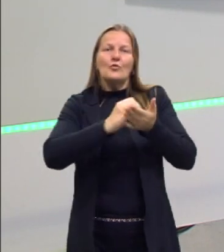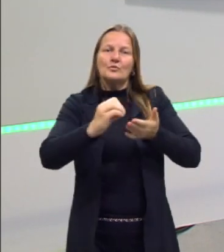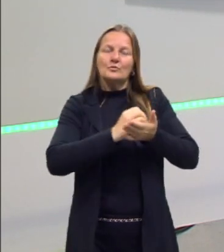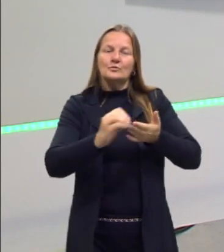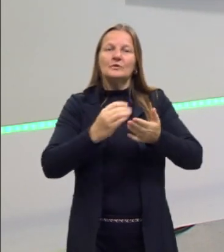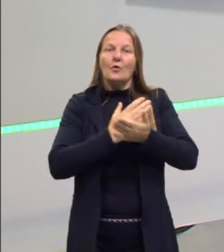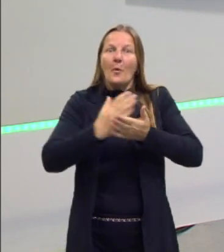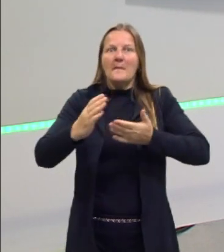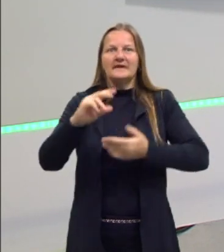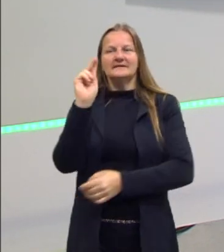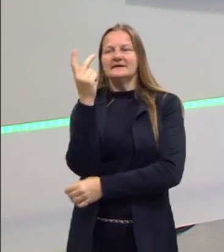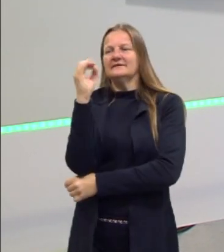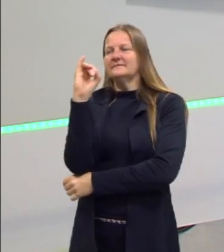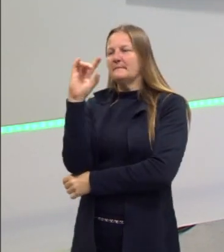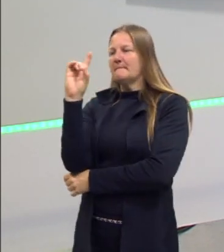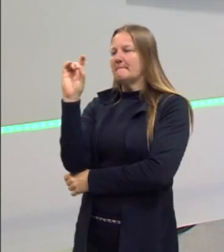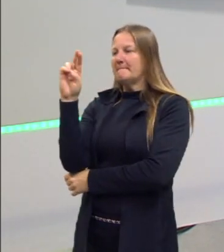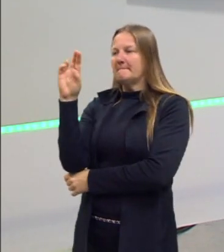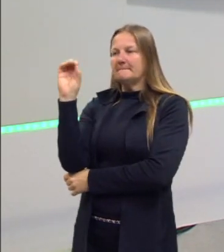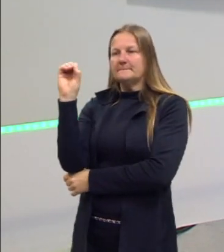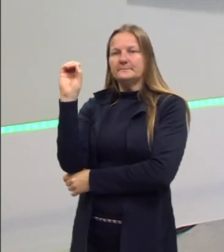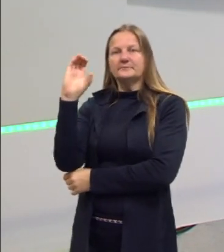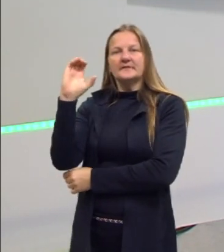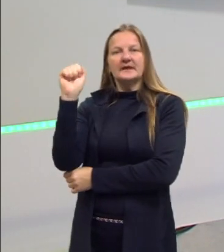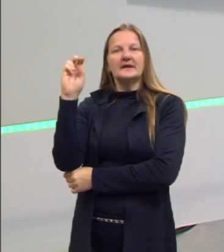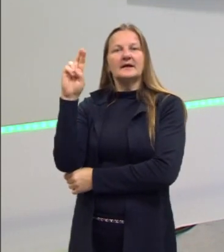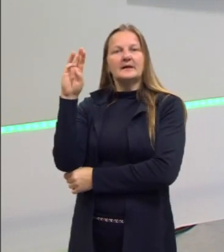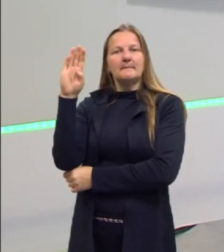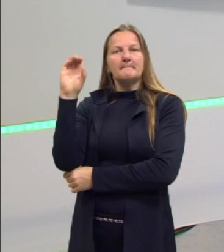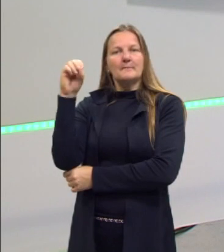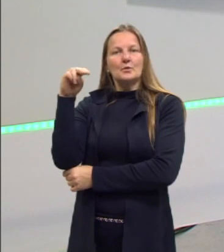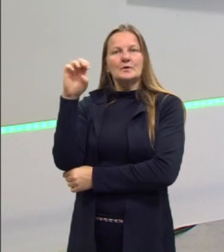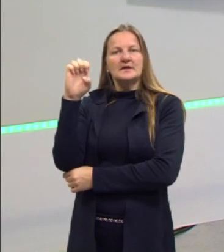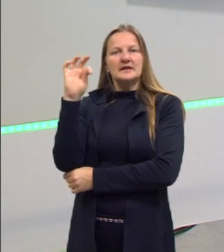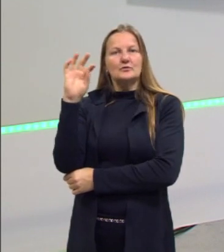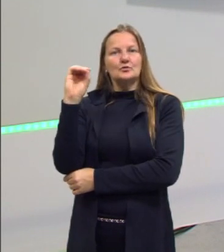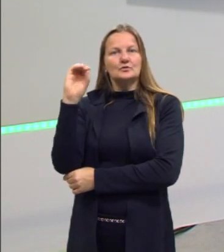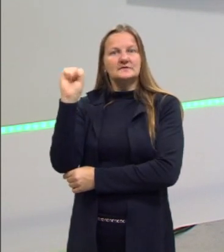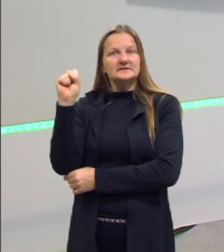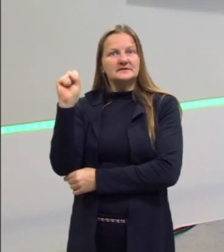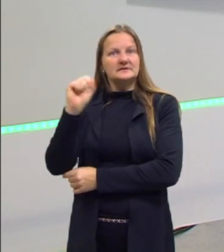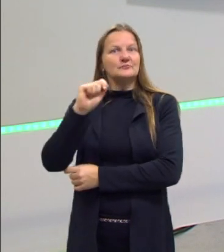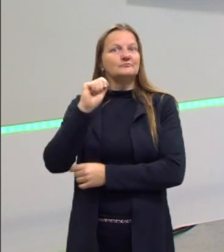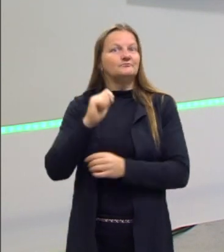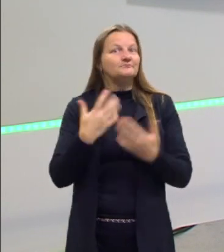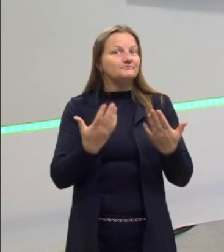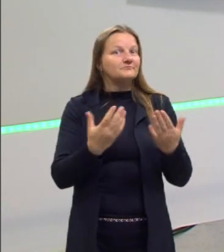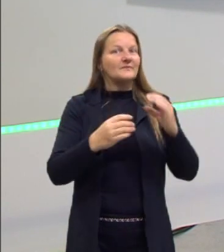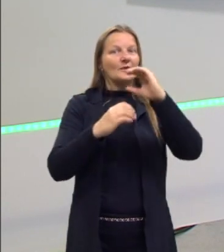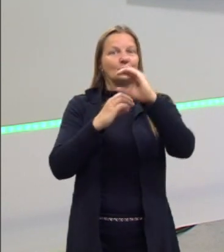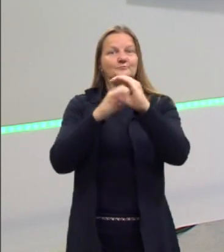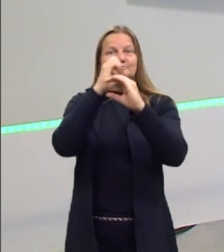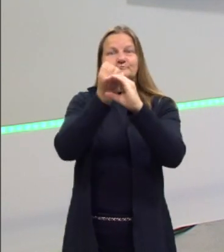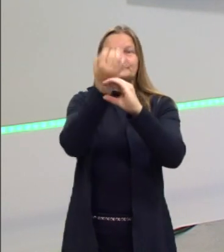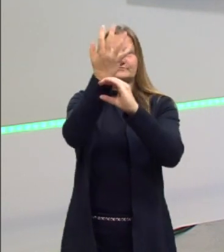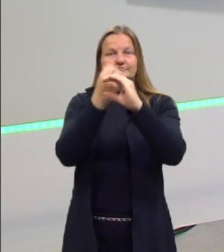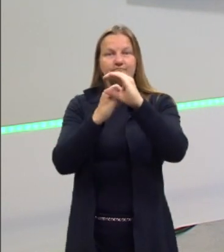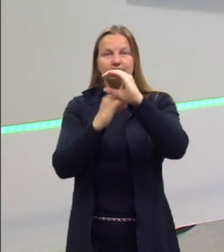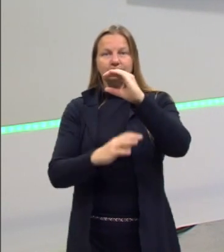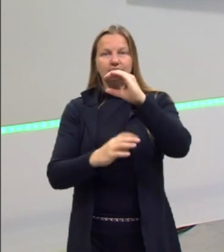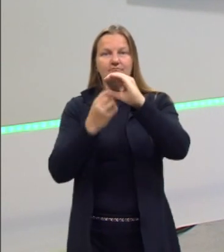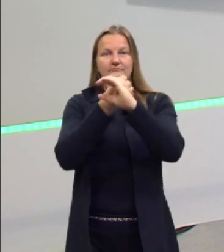sempre pelos hidrocarbonetos por quê que nós iniciamos com os hidrocarbonetos porque são funções a função